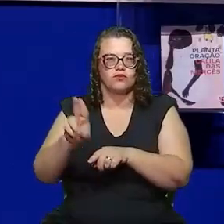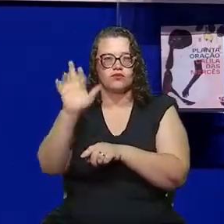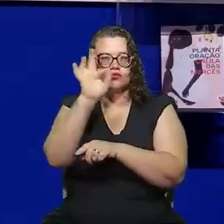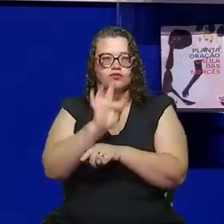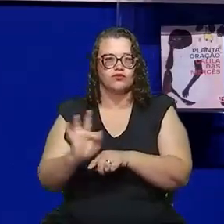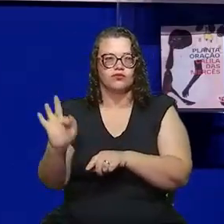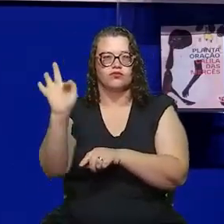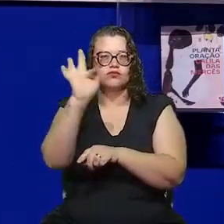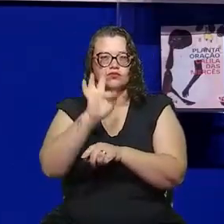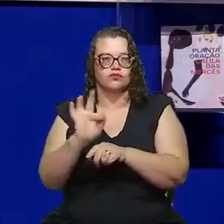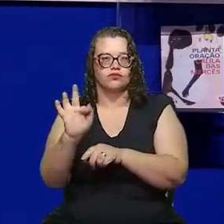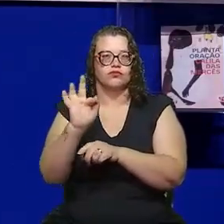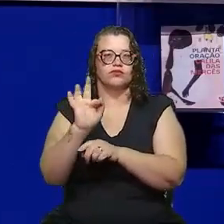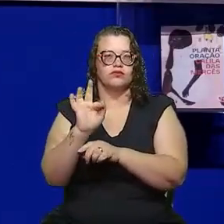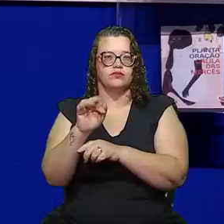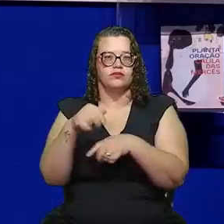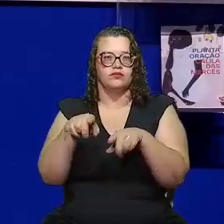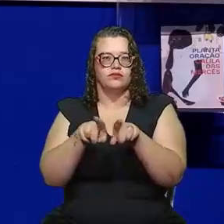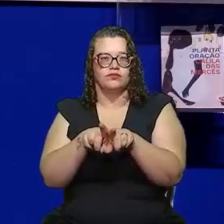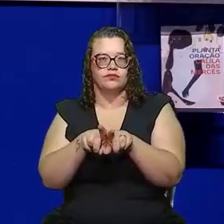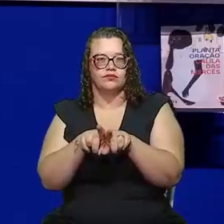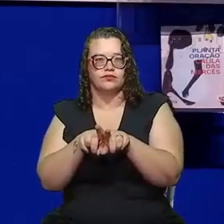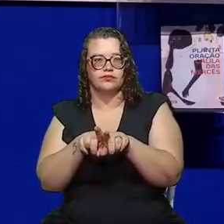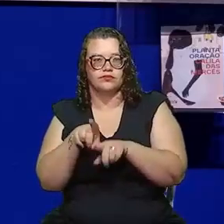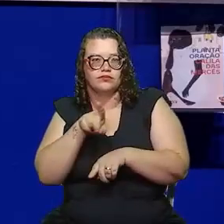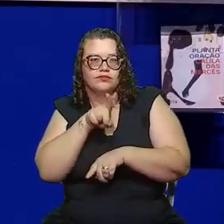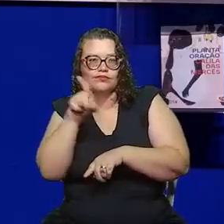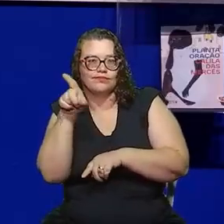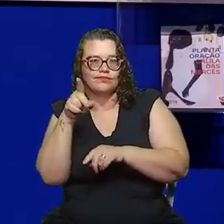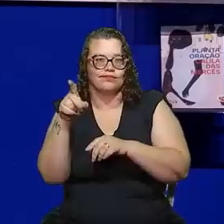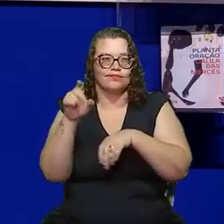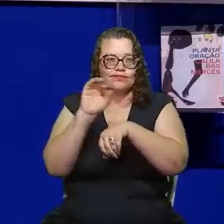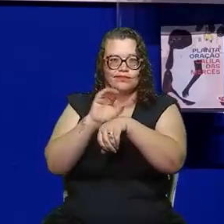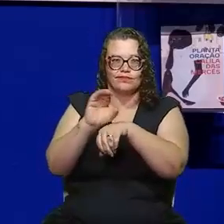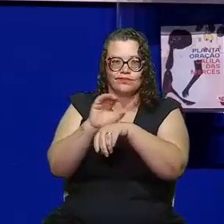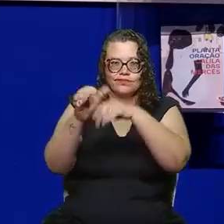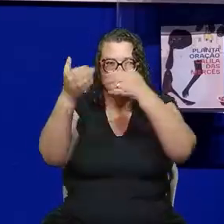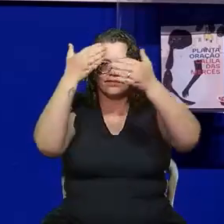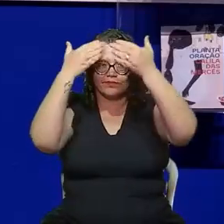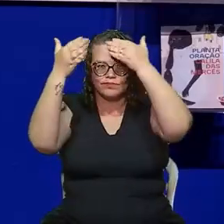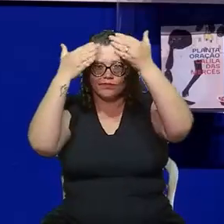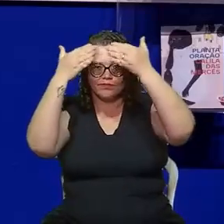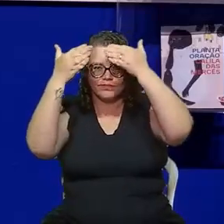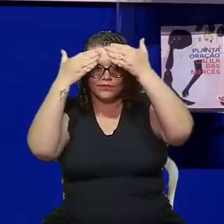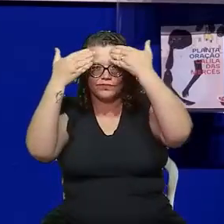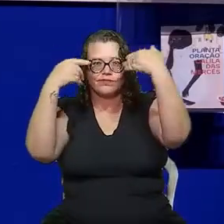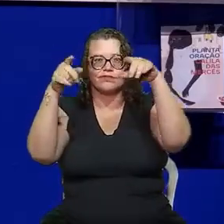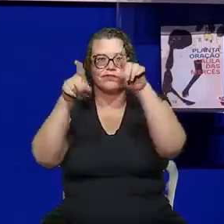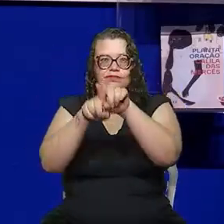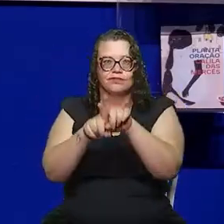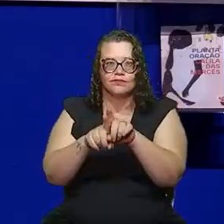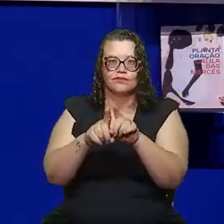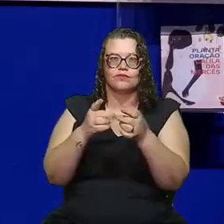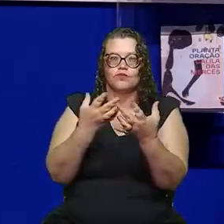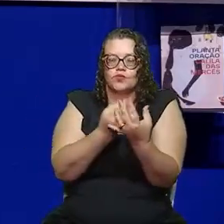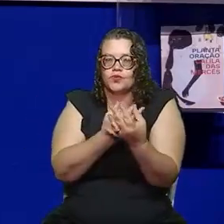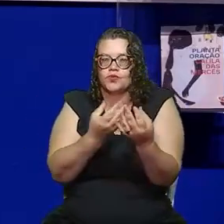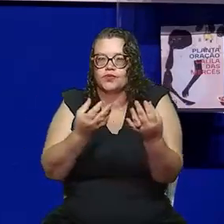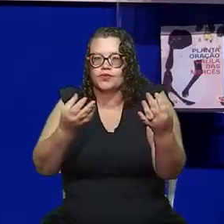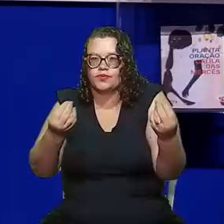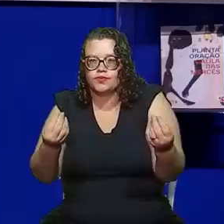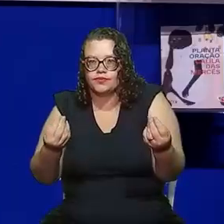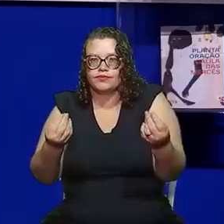lugar incrível. E lá, na psicologia, eu encontrei coisas muito interessantes,